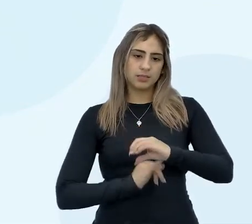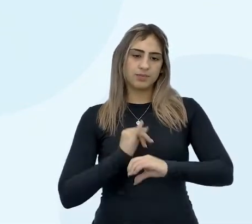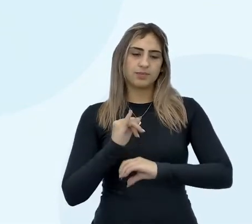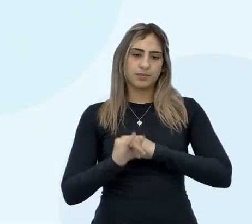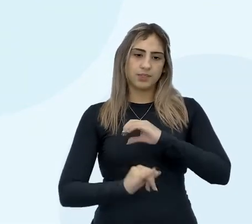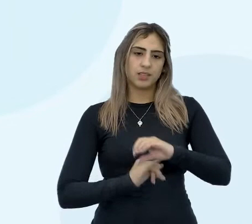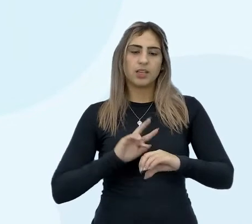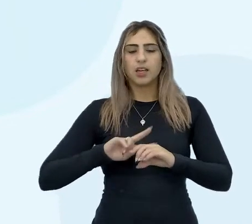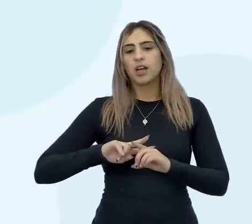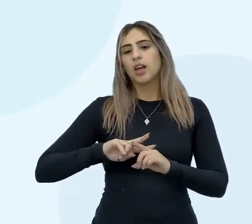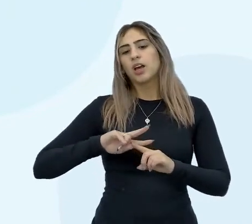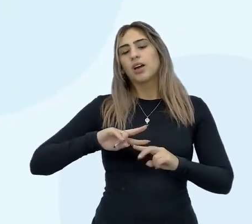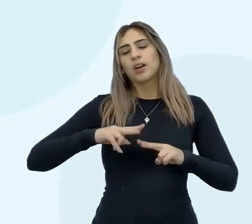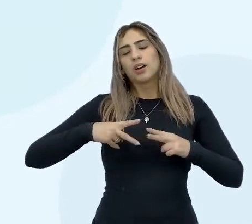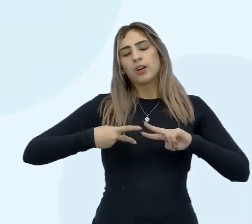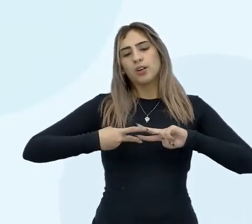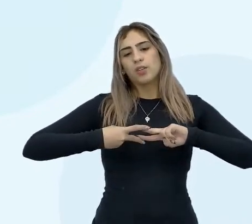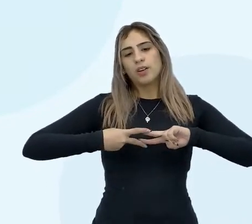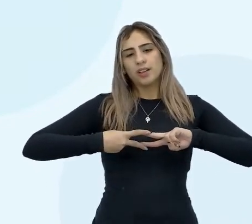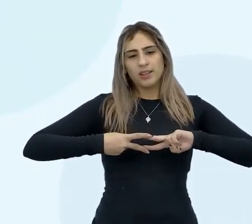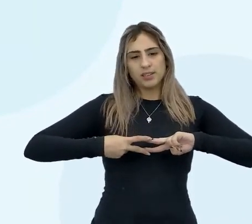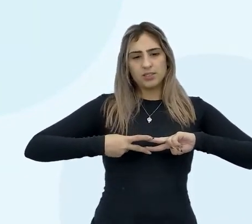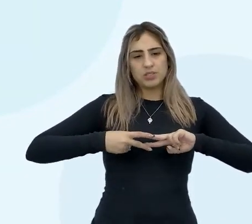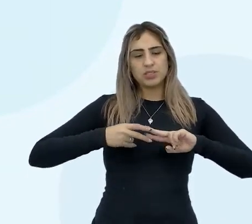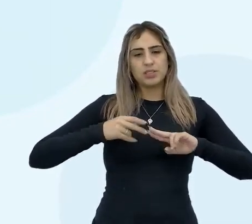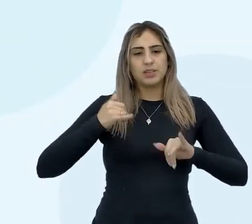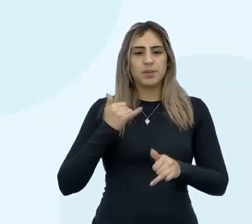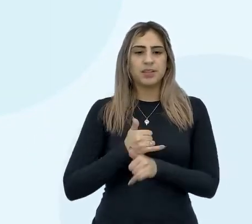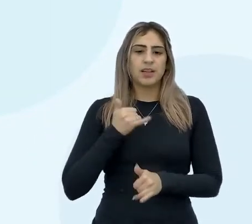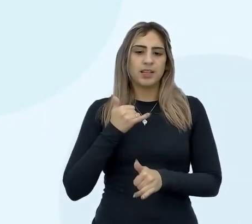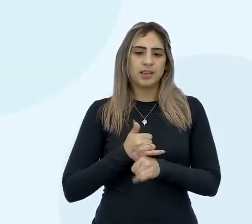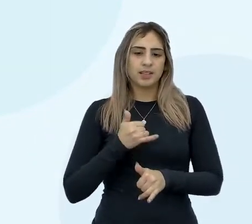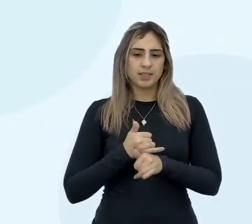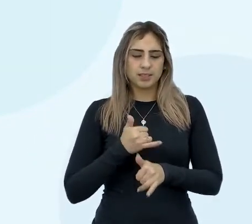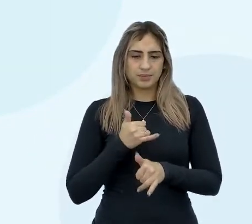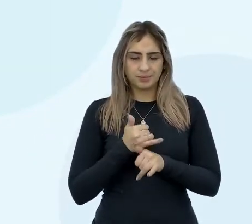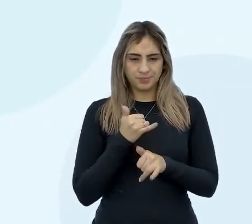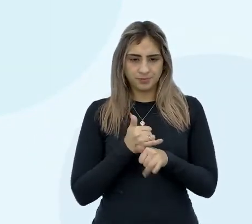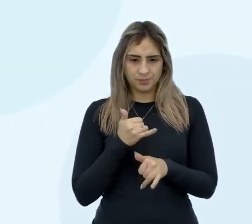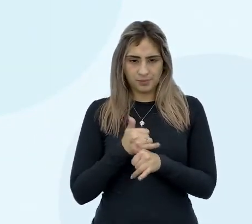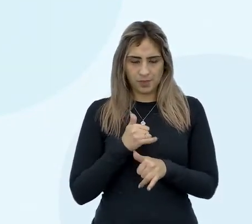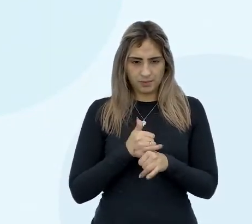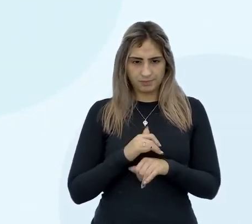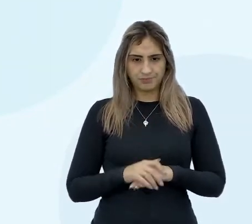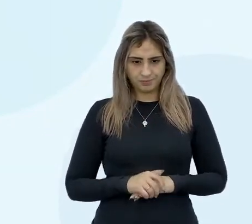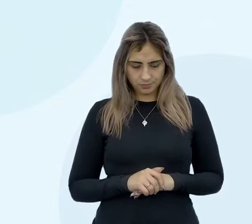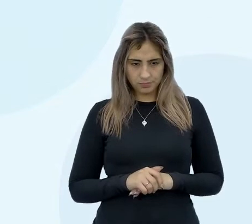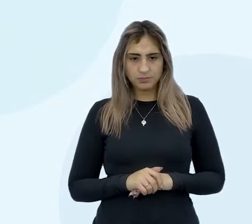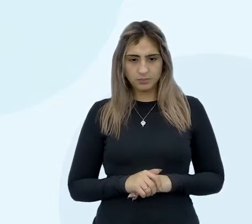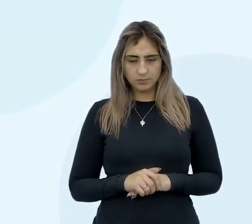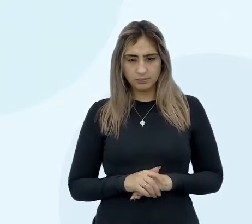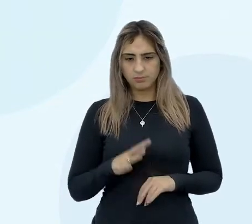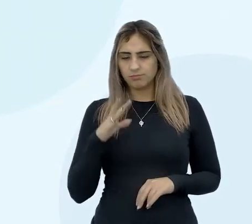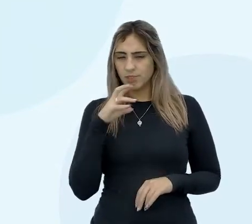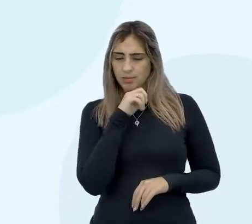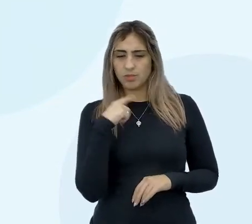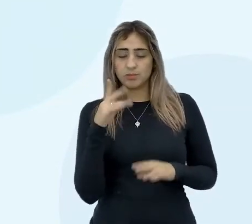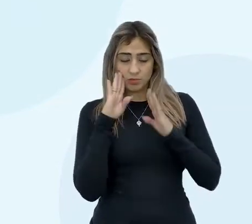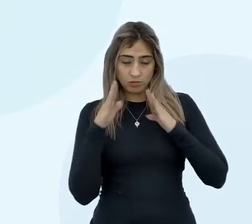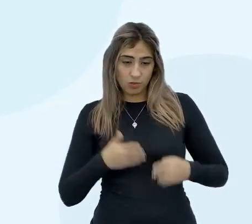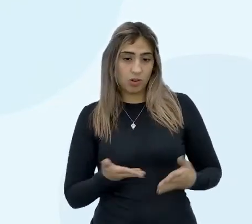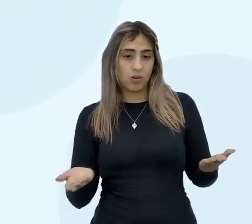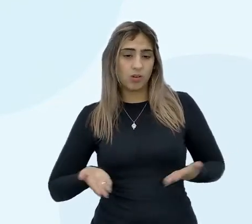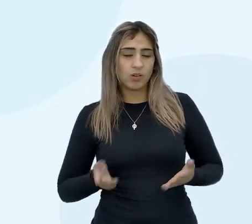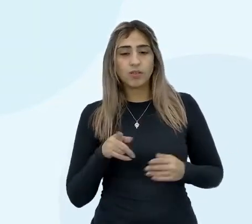iônicas, covalentes e pincelei aí sobre as ligações metálicas rapidamente, tá certo? Porque o nosso foco